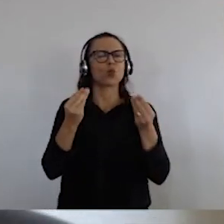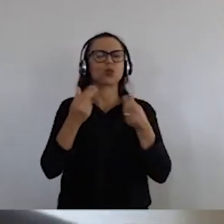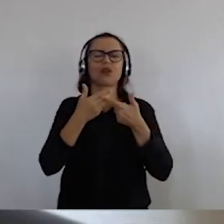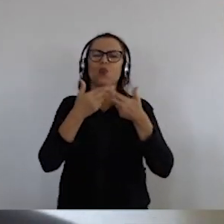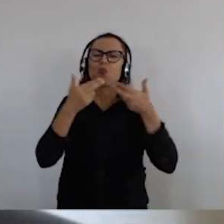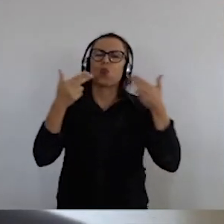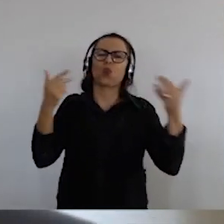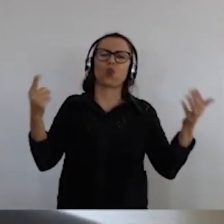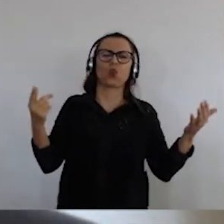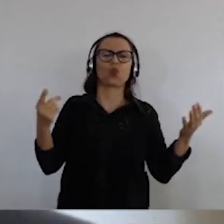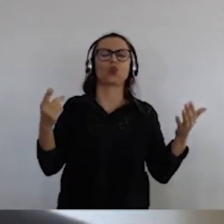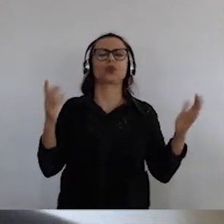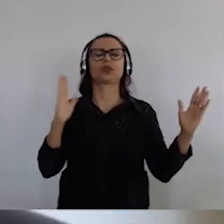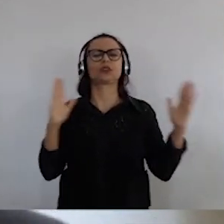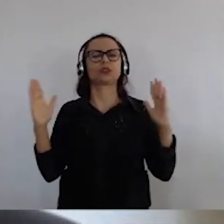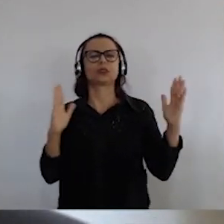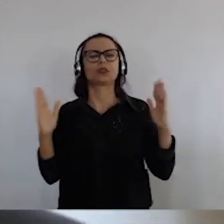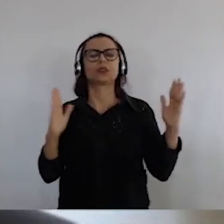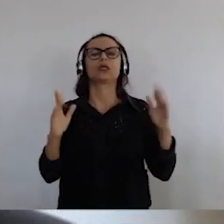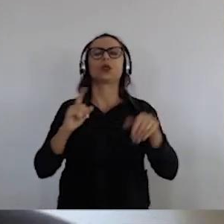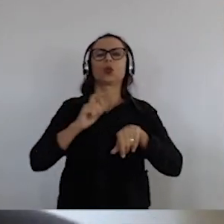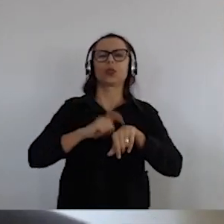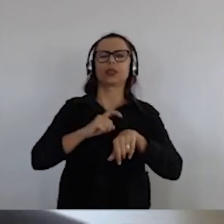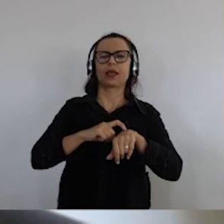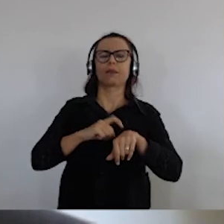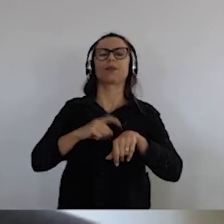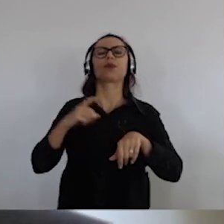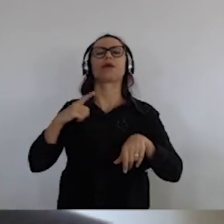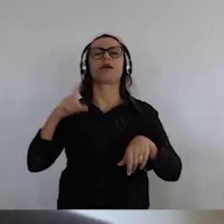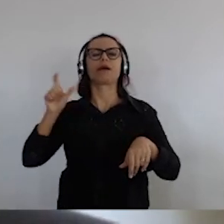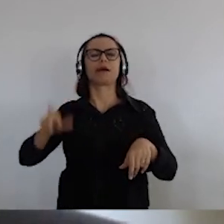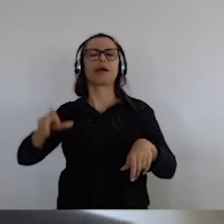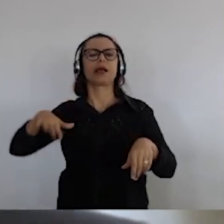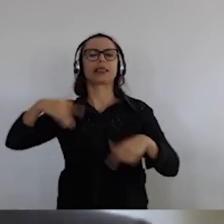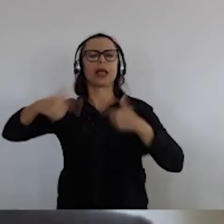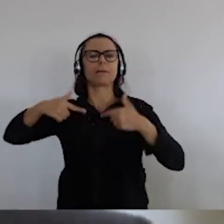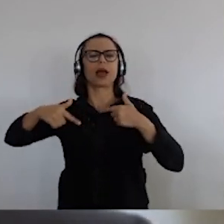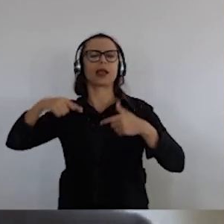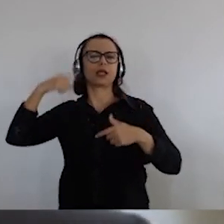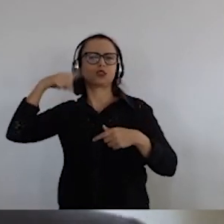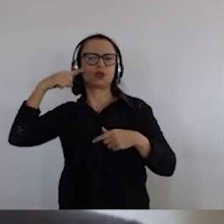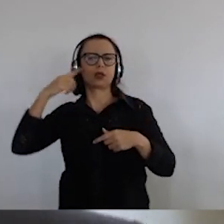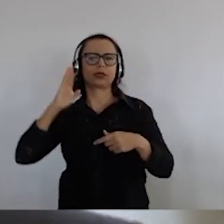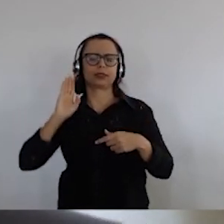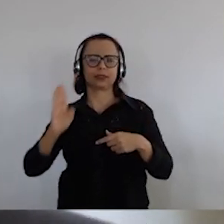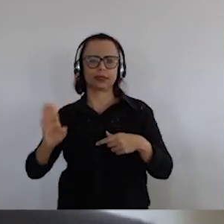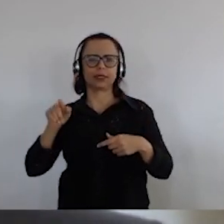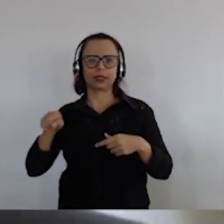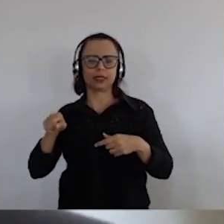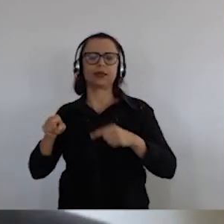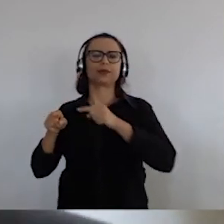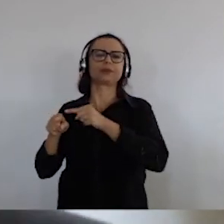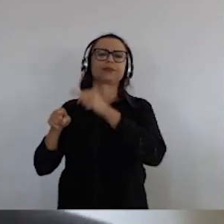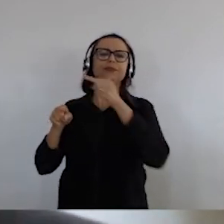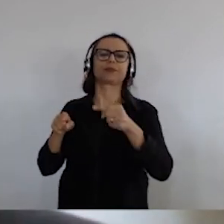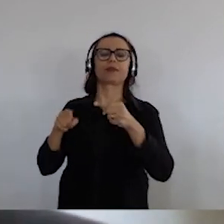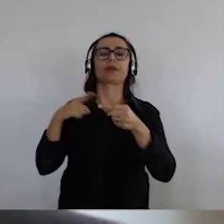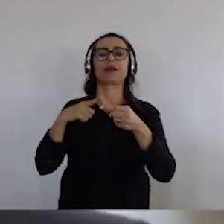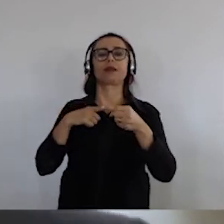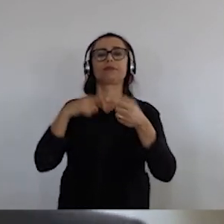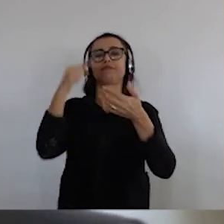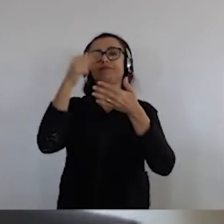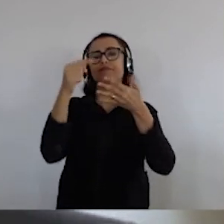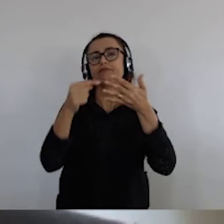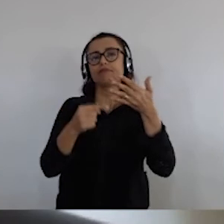aconteceu entre o exercício da advocacia, a aplicação das prerrogativas, que